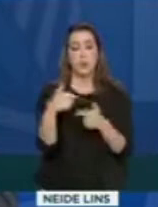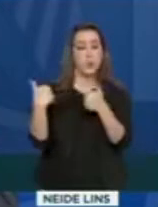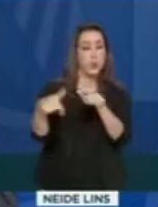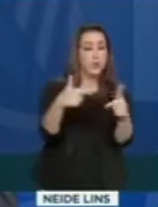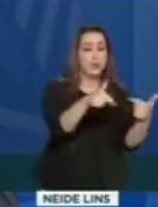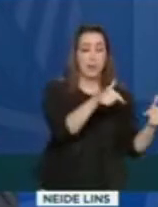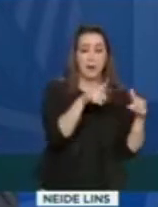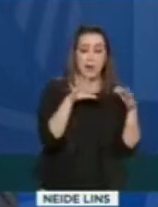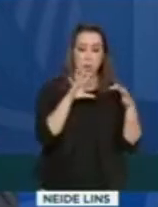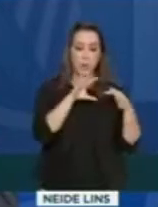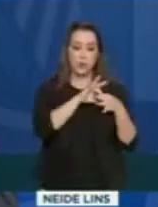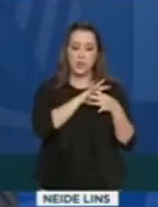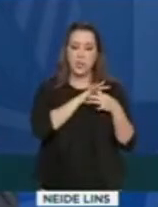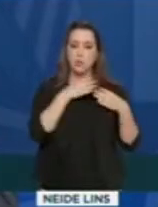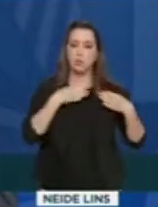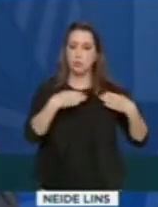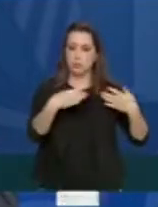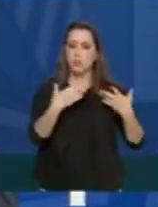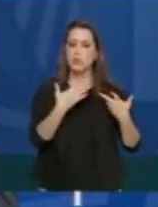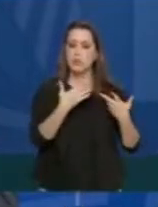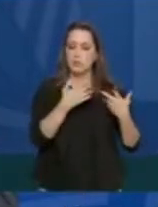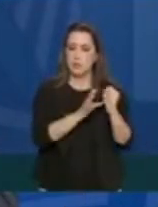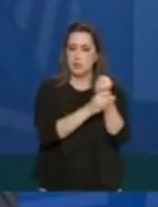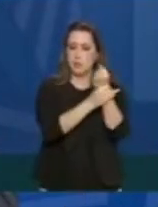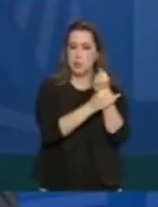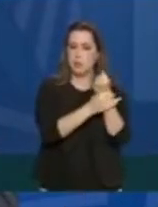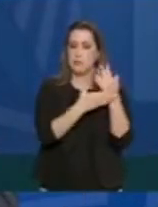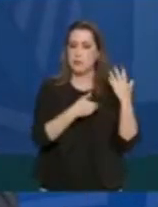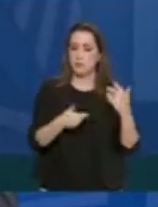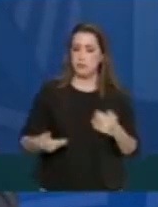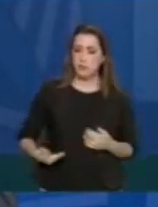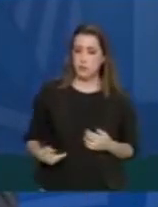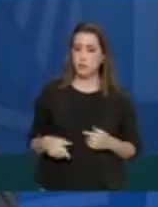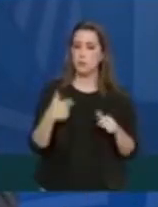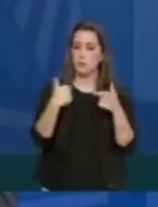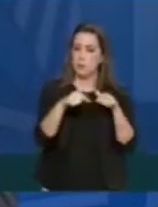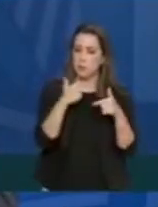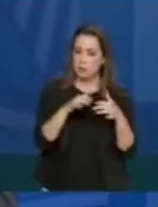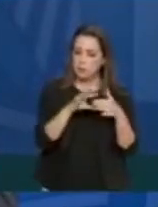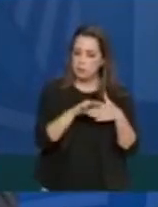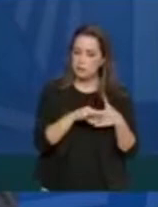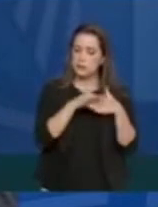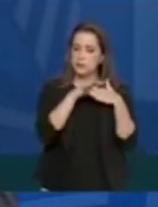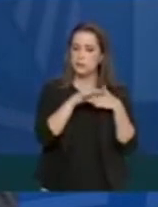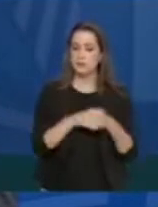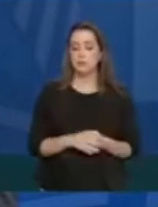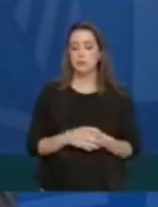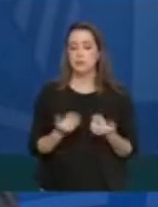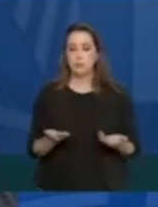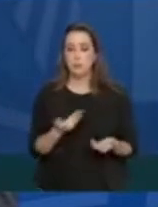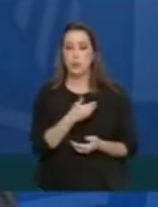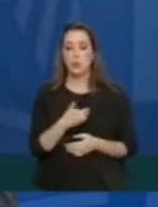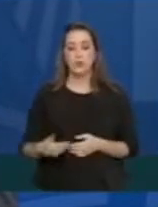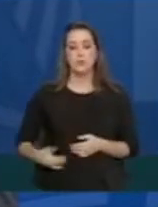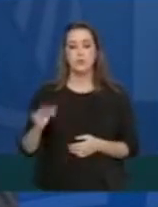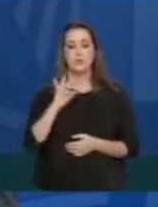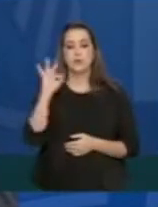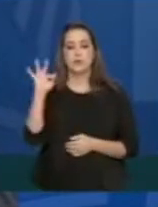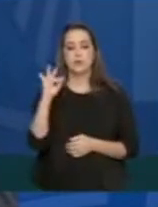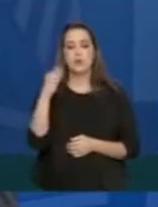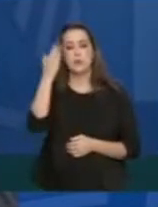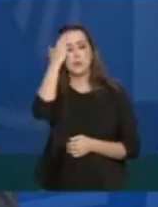atuação conjunta e coordenada. Um reconhecimento do governo federal do